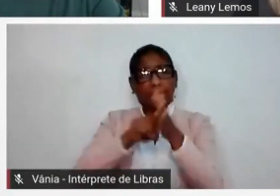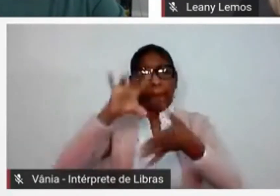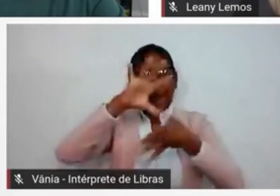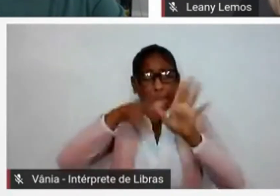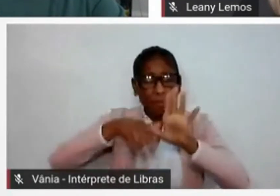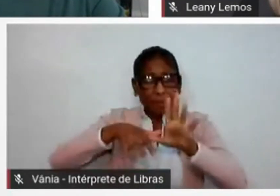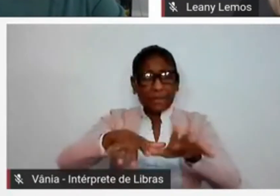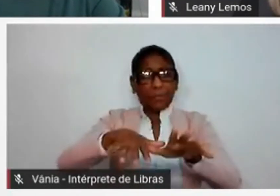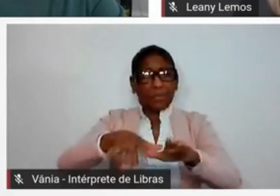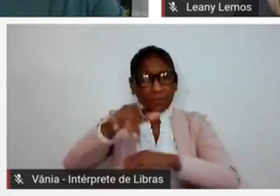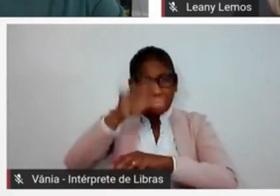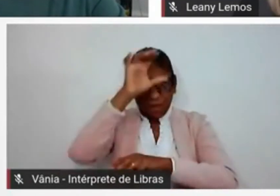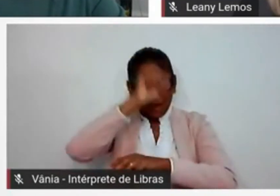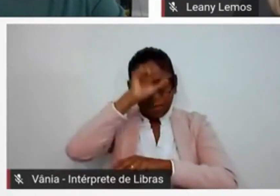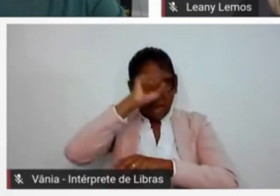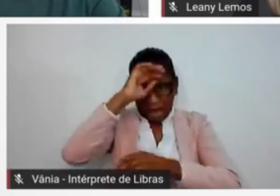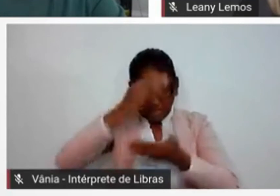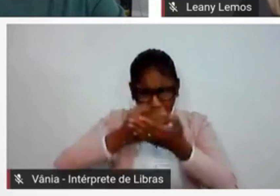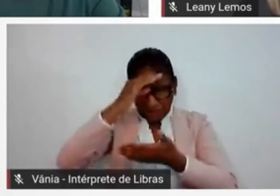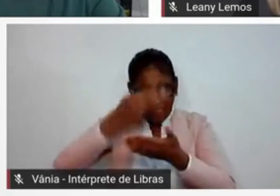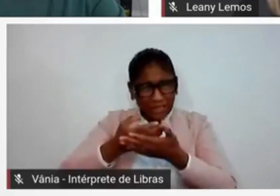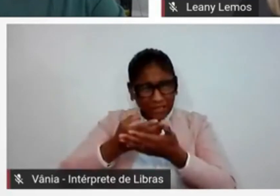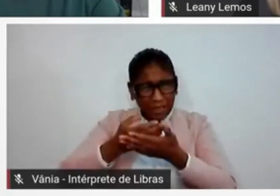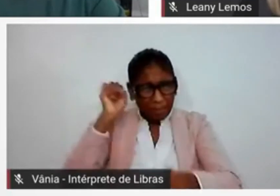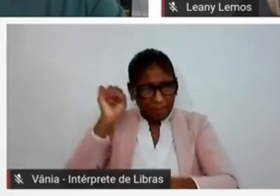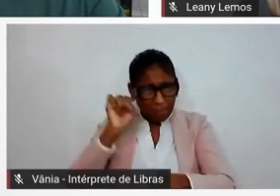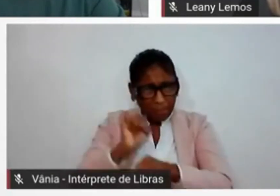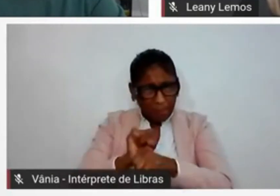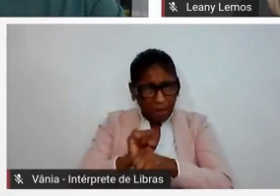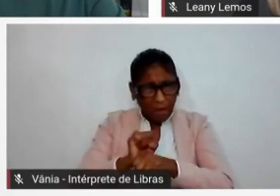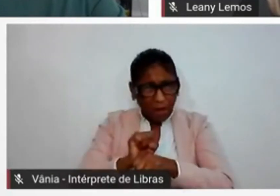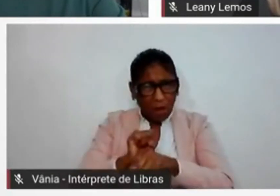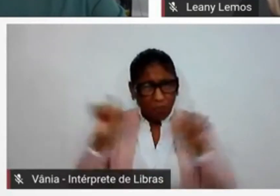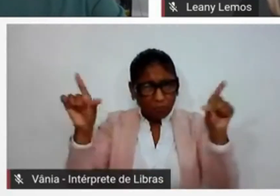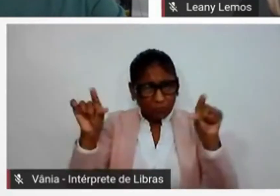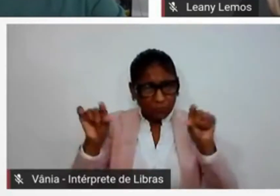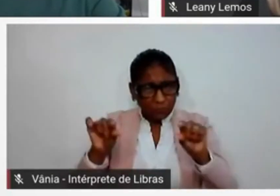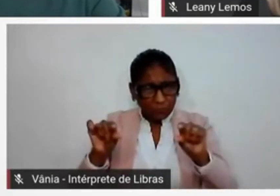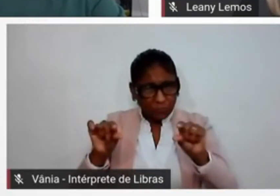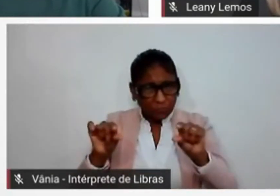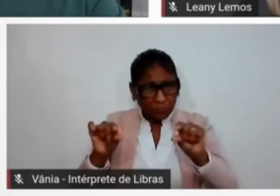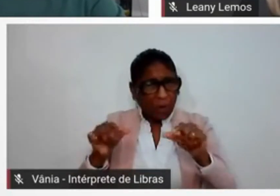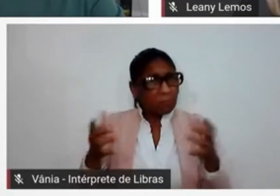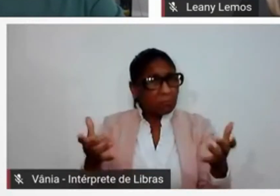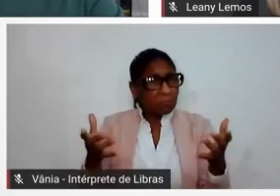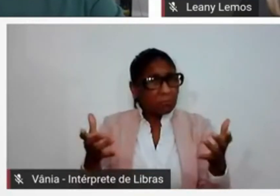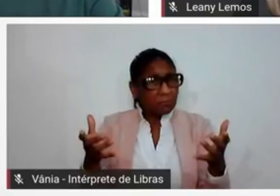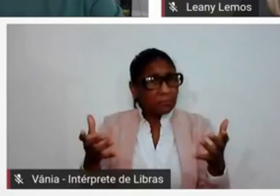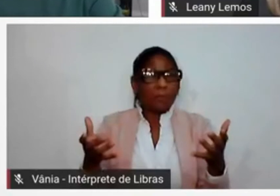senhor acredita que a curva dos casos já se estabilizou e deve cair daqui para frente? Matheus, há